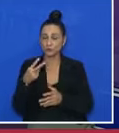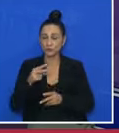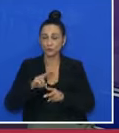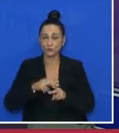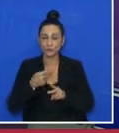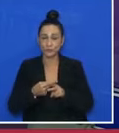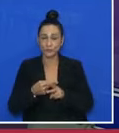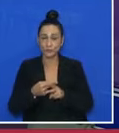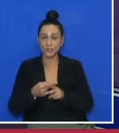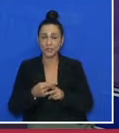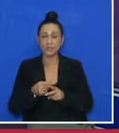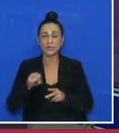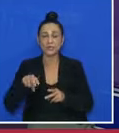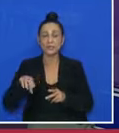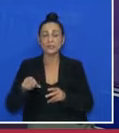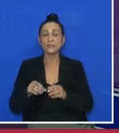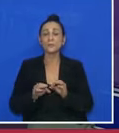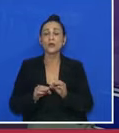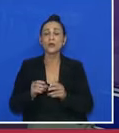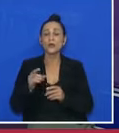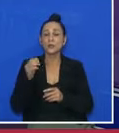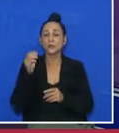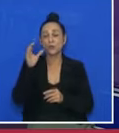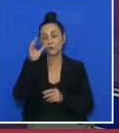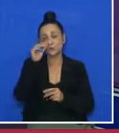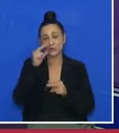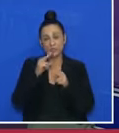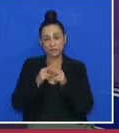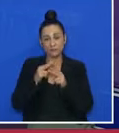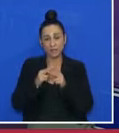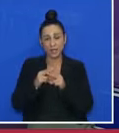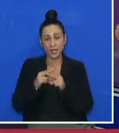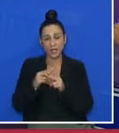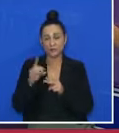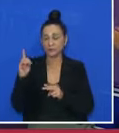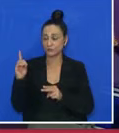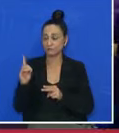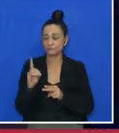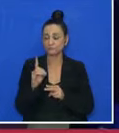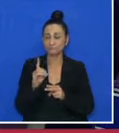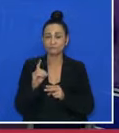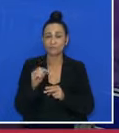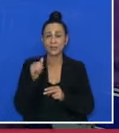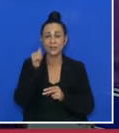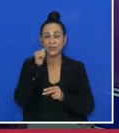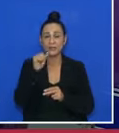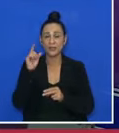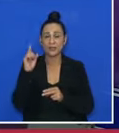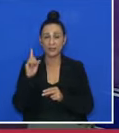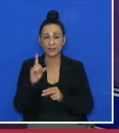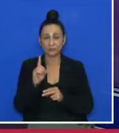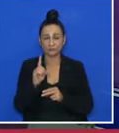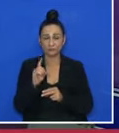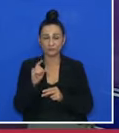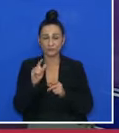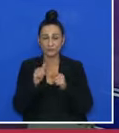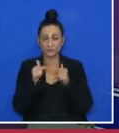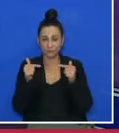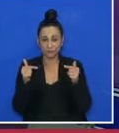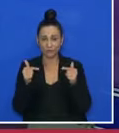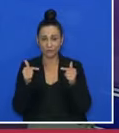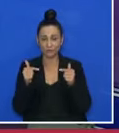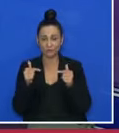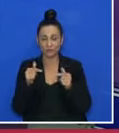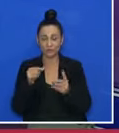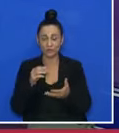dupla cena. Para este procedimento, convido o Paulo, nosso colega da Caixa, a Tainara, nossa garota da sorte. Vão recolher as